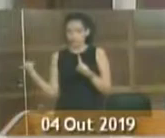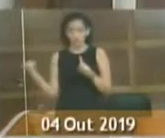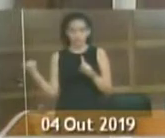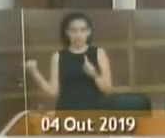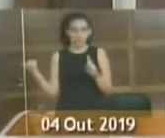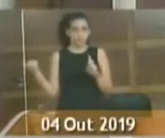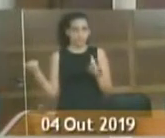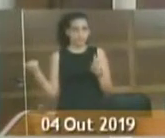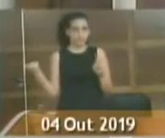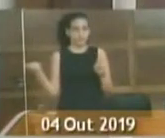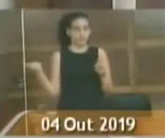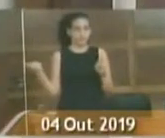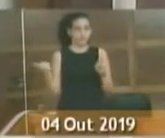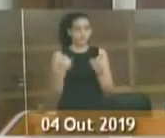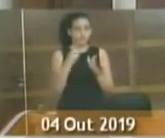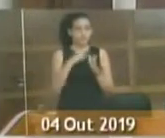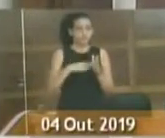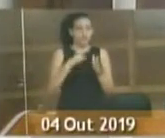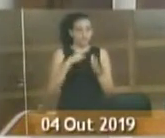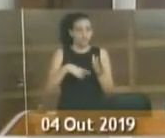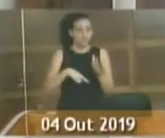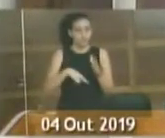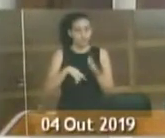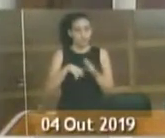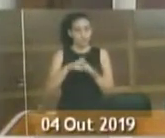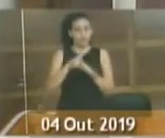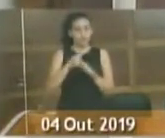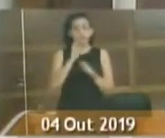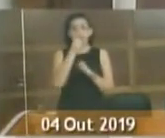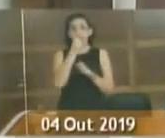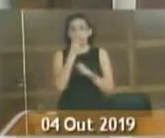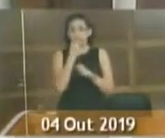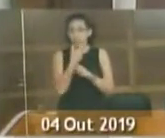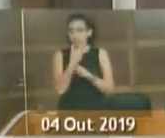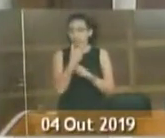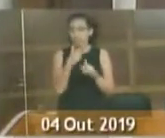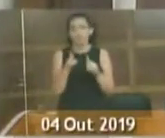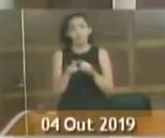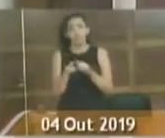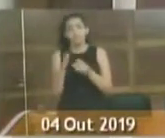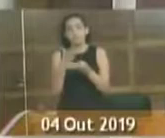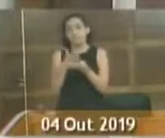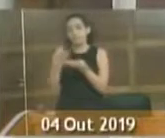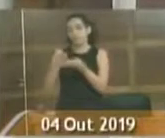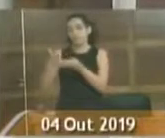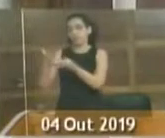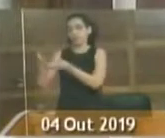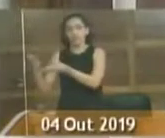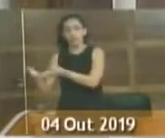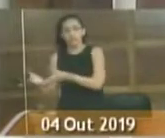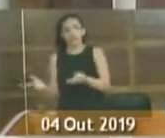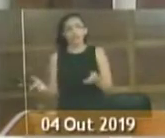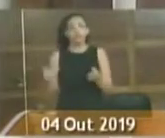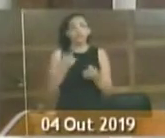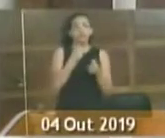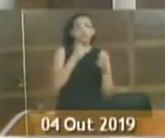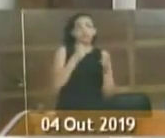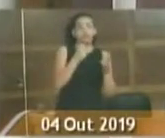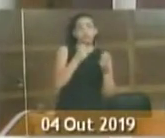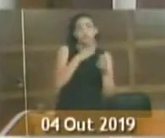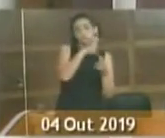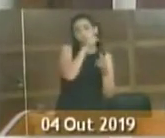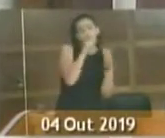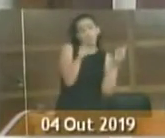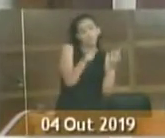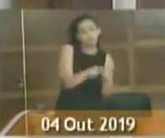cartilha do itraconazol 60 mg, e de 25 mg para os pequenininhos, e mais o cetaconazol